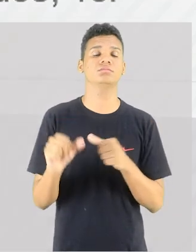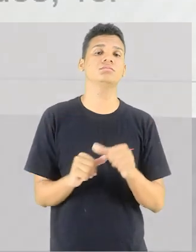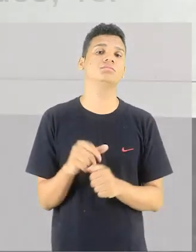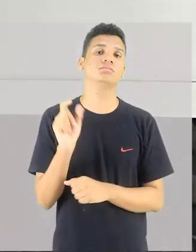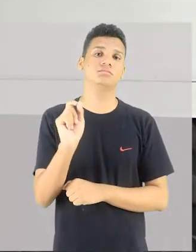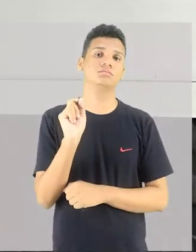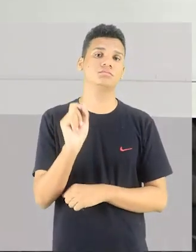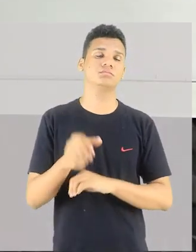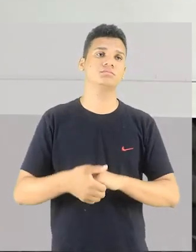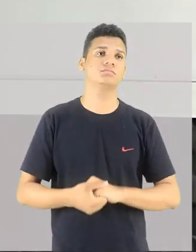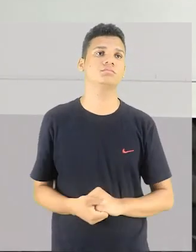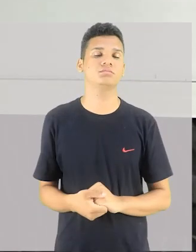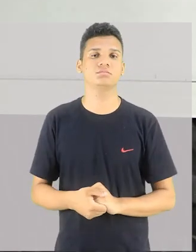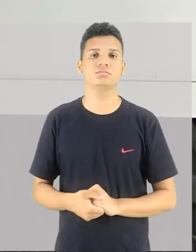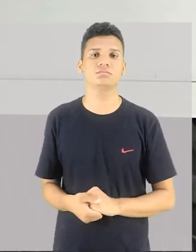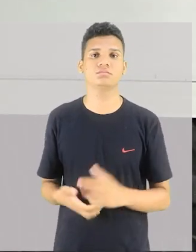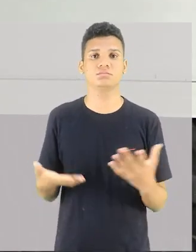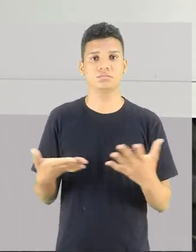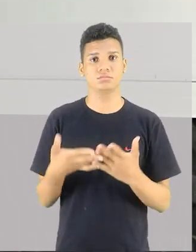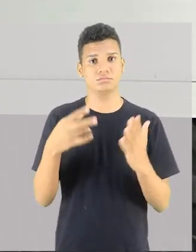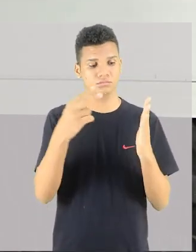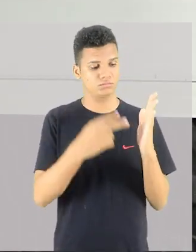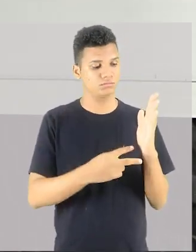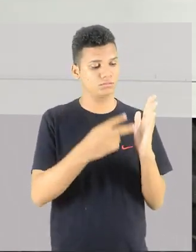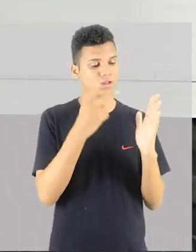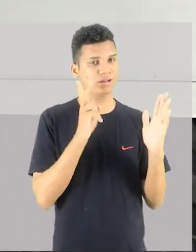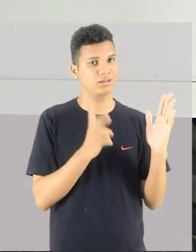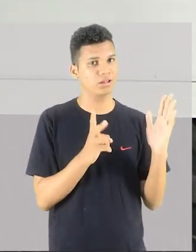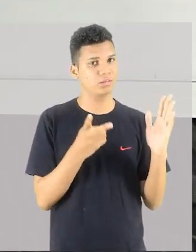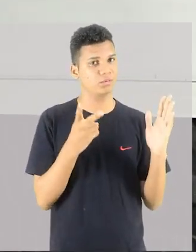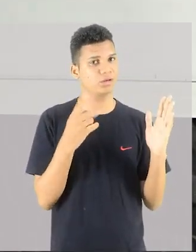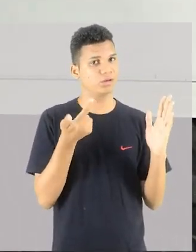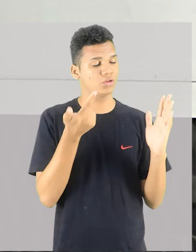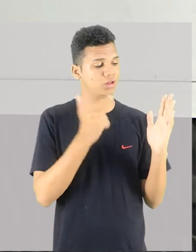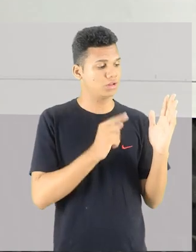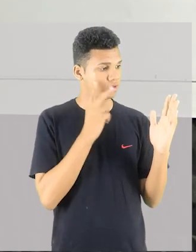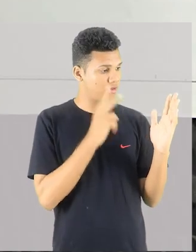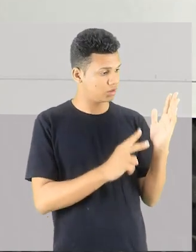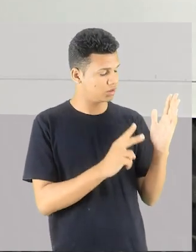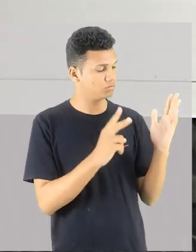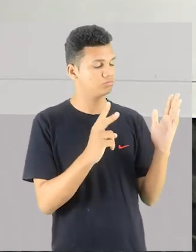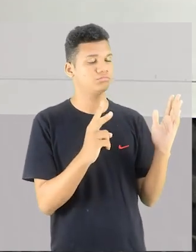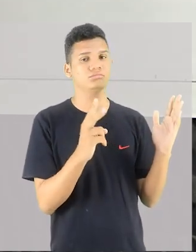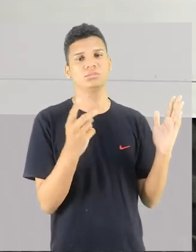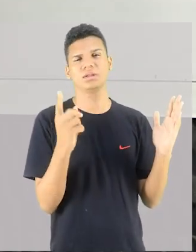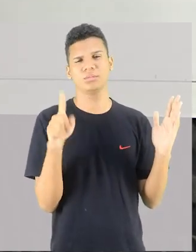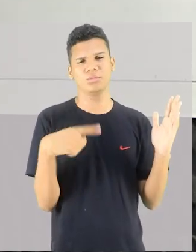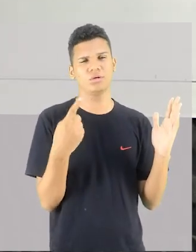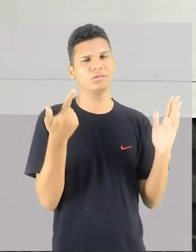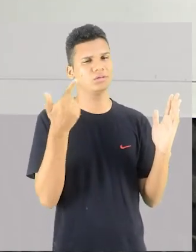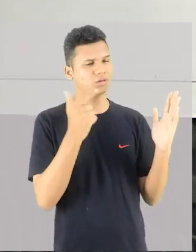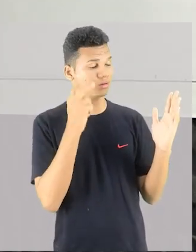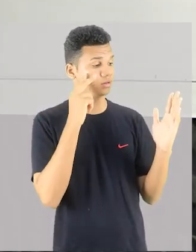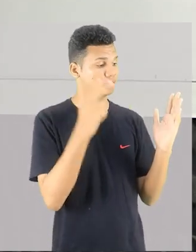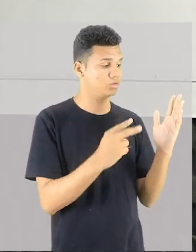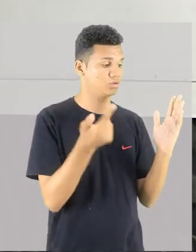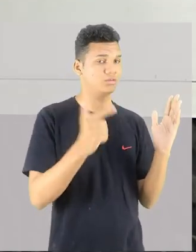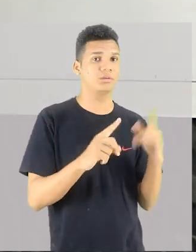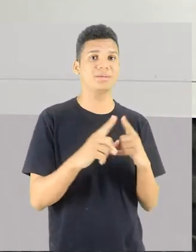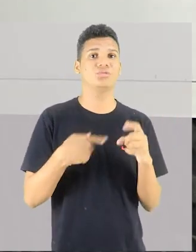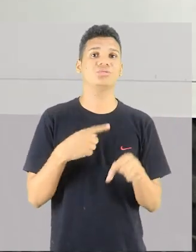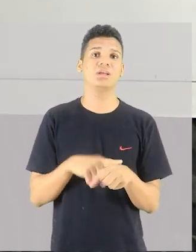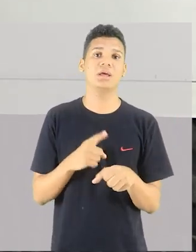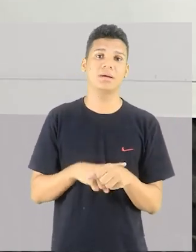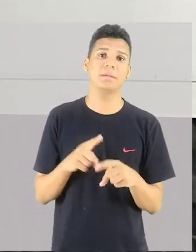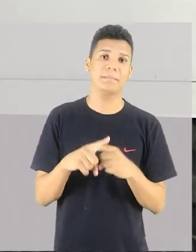ó muito cuidado leia a questão sempre Liam duas vezes que a gente não tem como ler duas vezes né Por causa do tempo mas